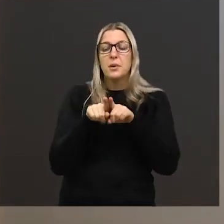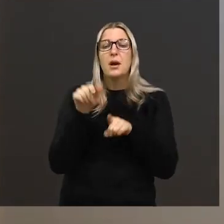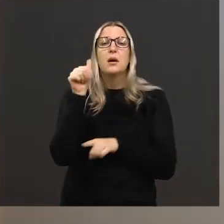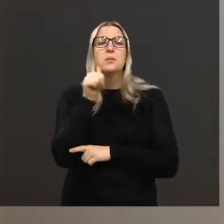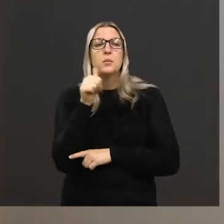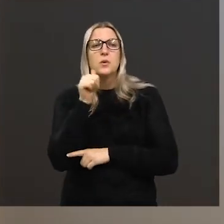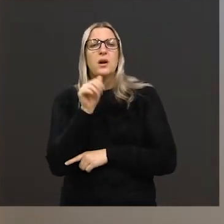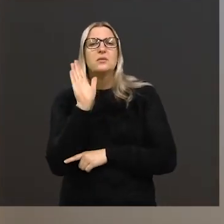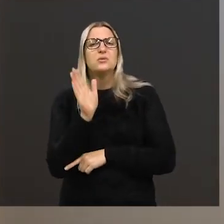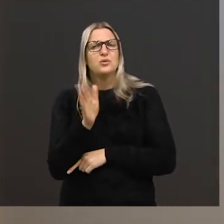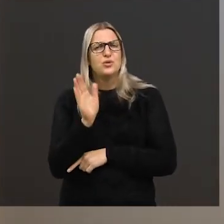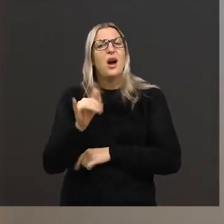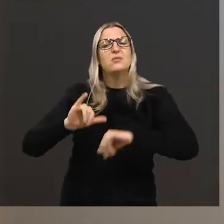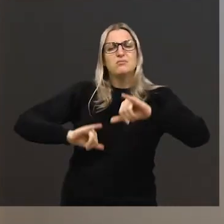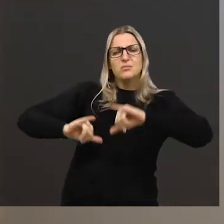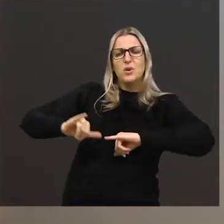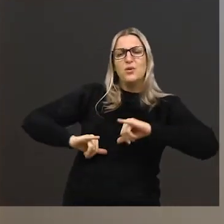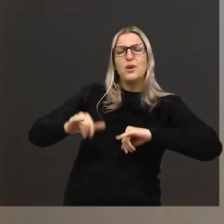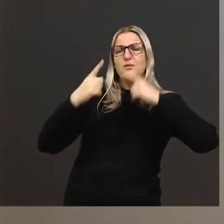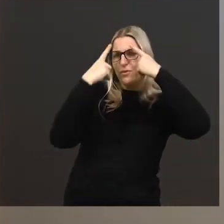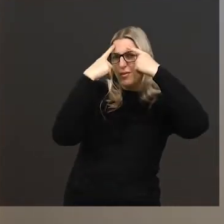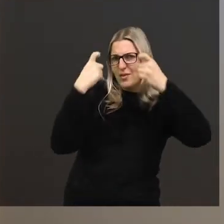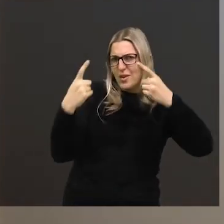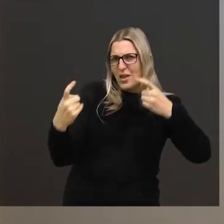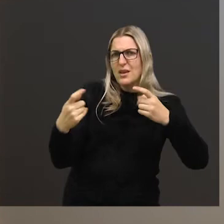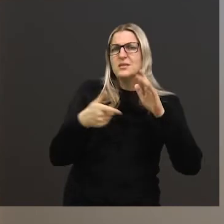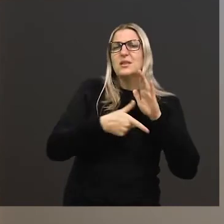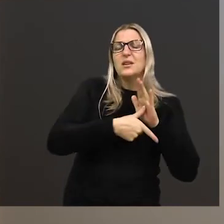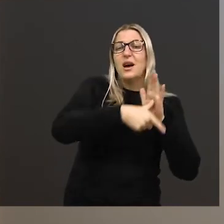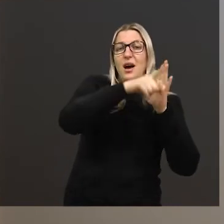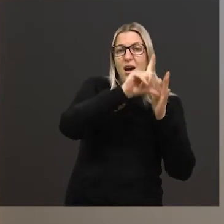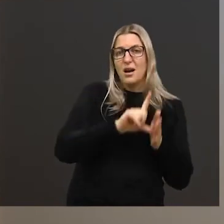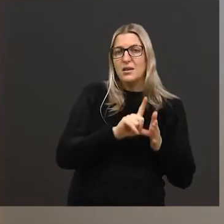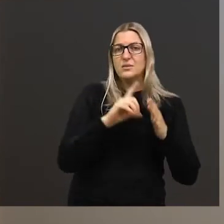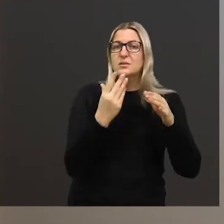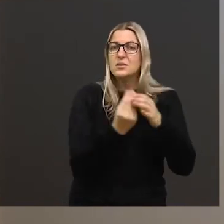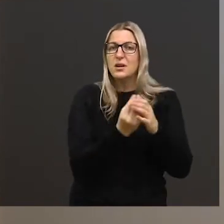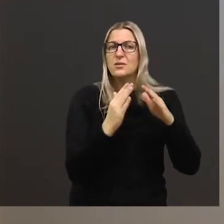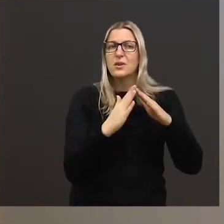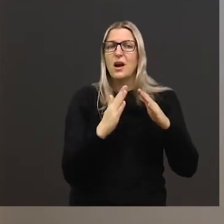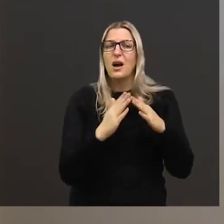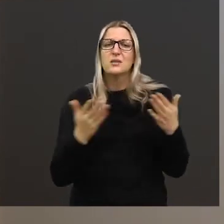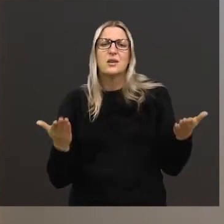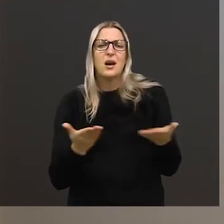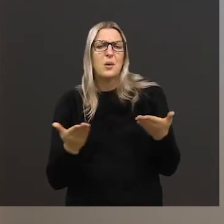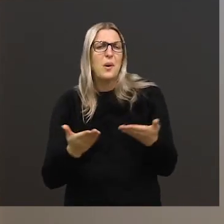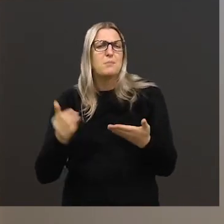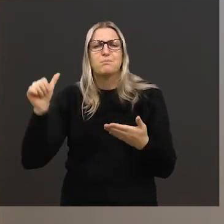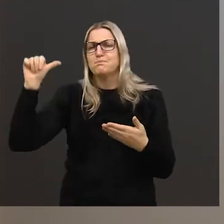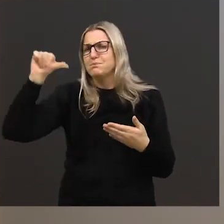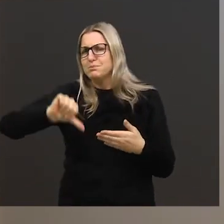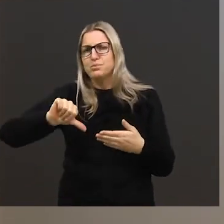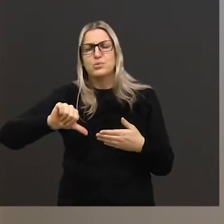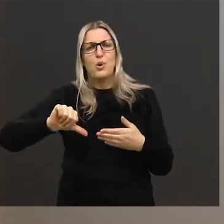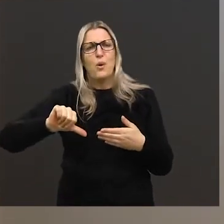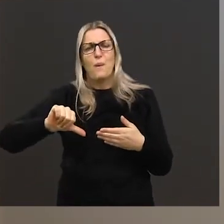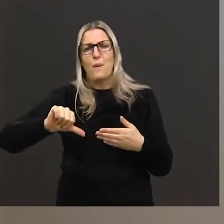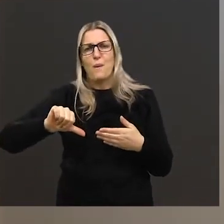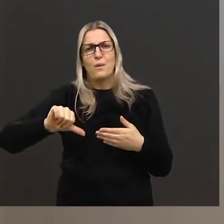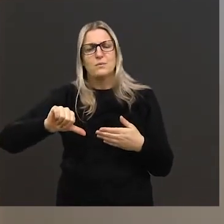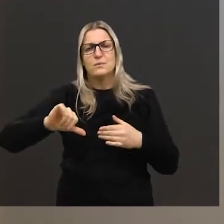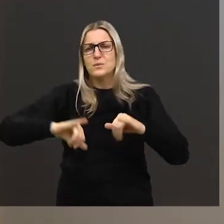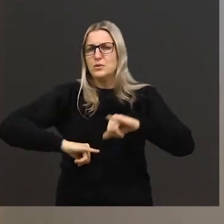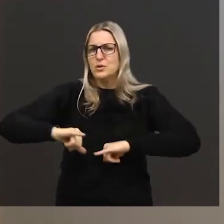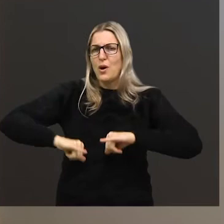acabam ficando, aquelas mulheres que já estavam sofrendo algum tipo de violência de gênero dentro do lar, elas acabam ficando muito